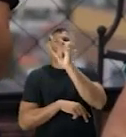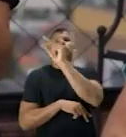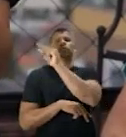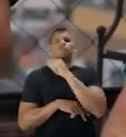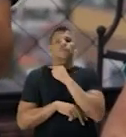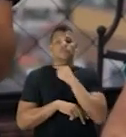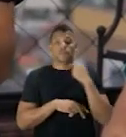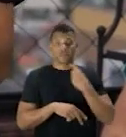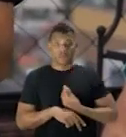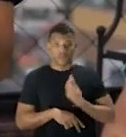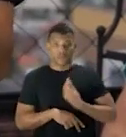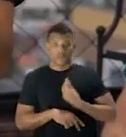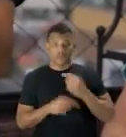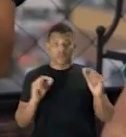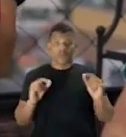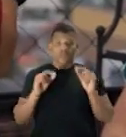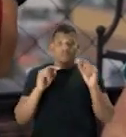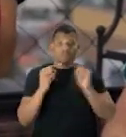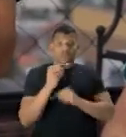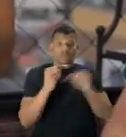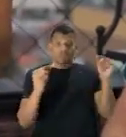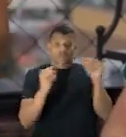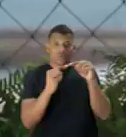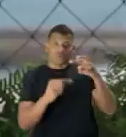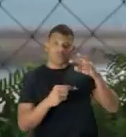vida é mesmo uma missão.